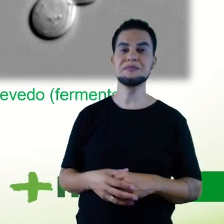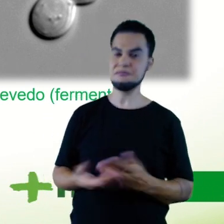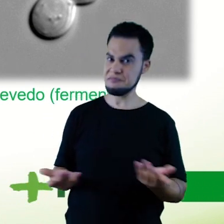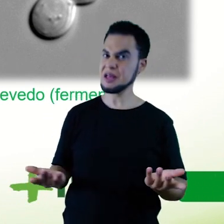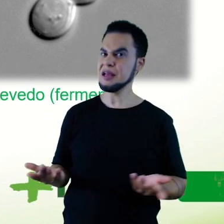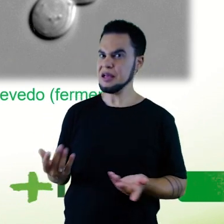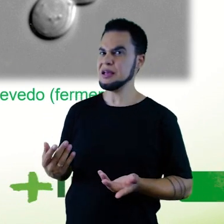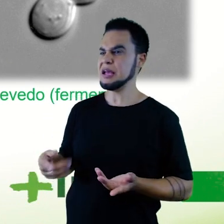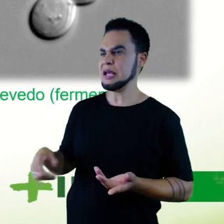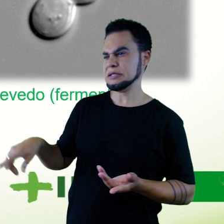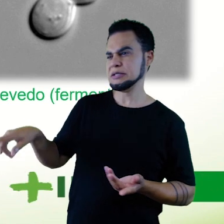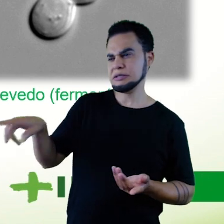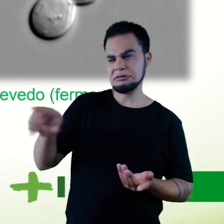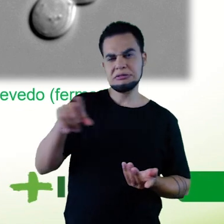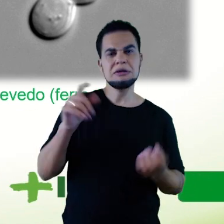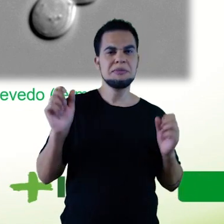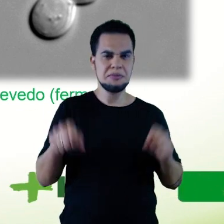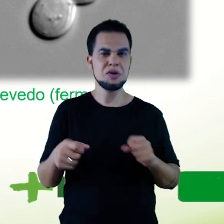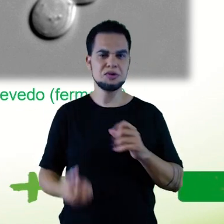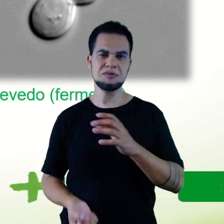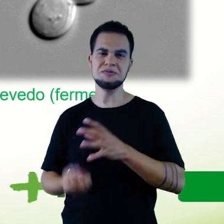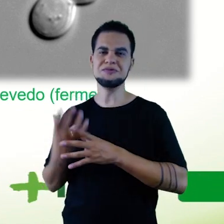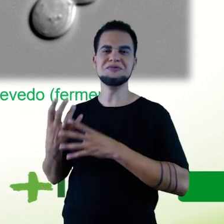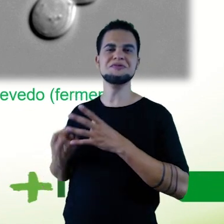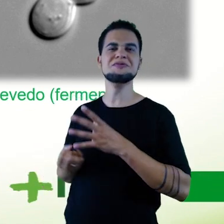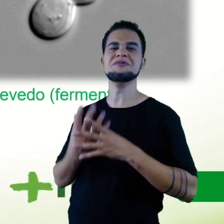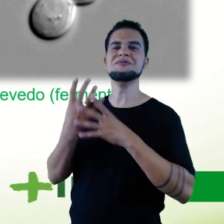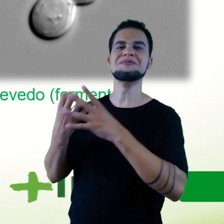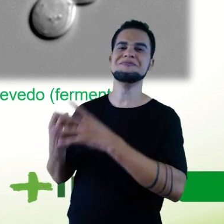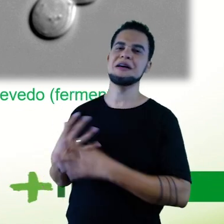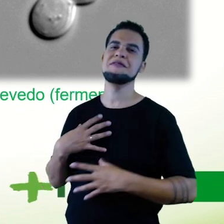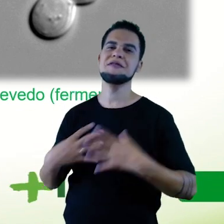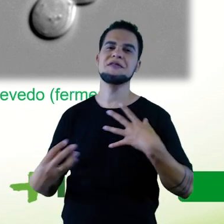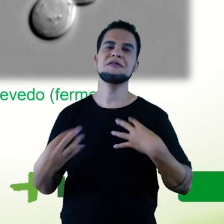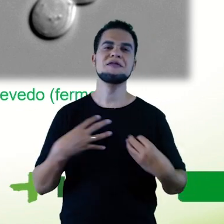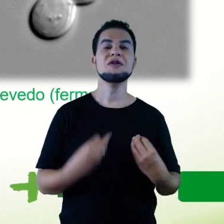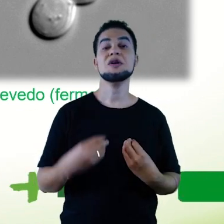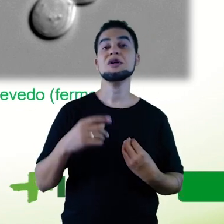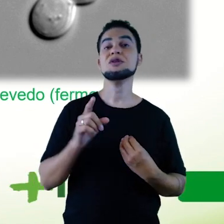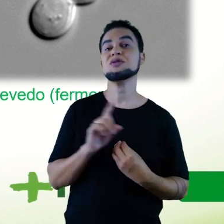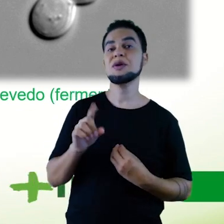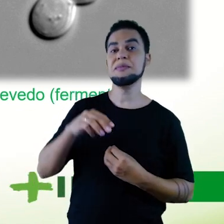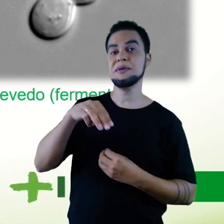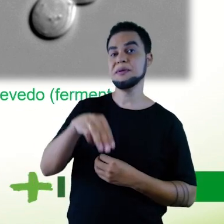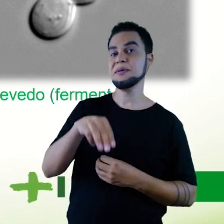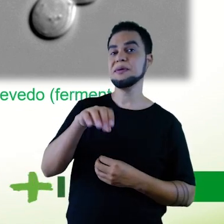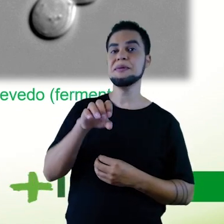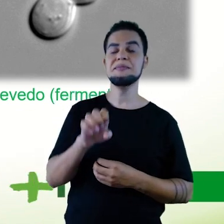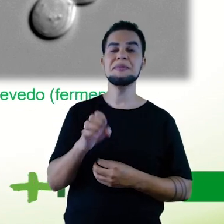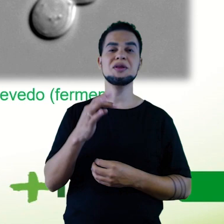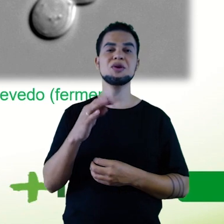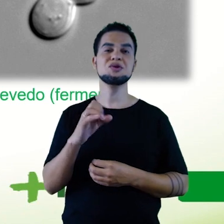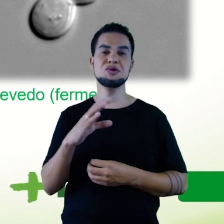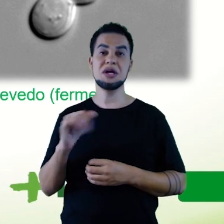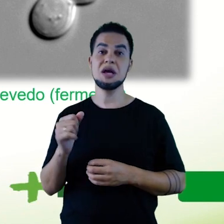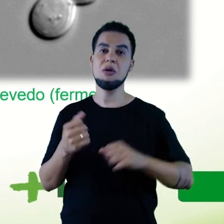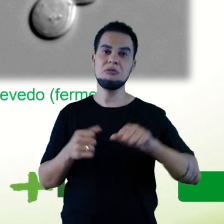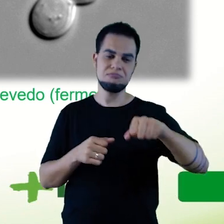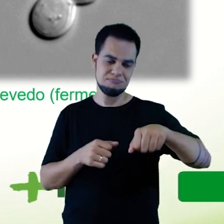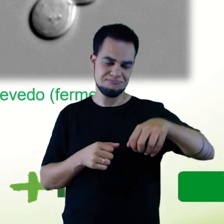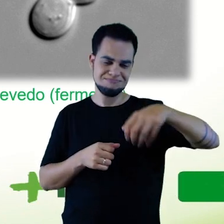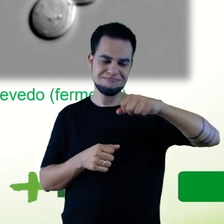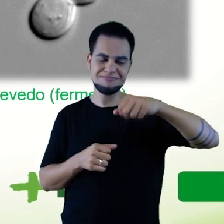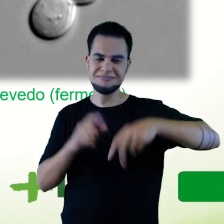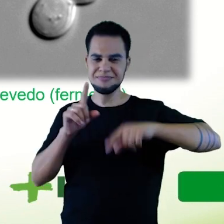os seres podem formar seres filhos nem sempre pela divisão mitótica, é isso que eu quis dizer, tipo a estrela do